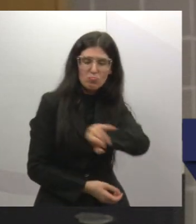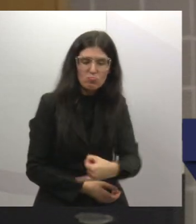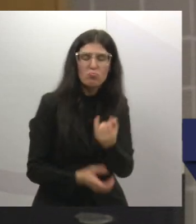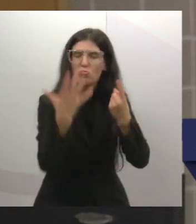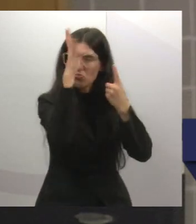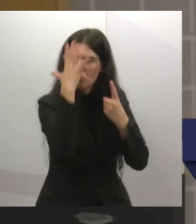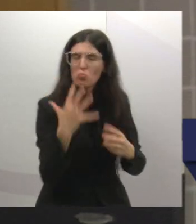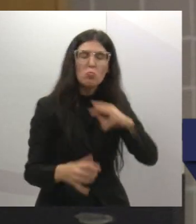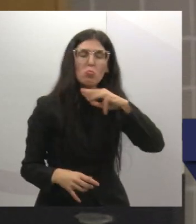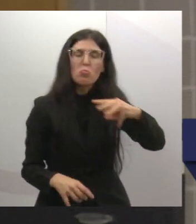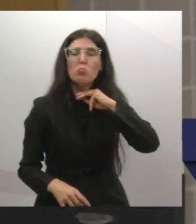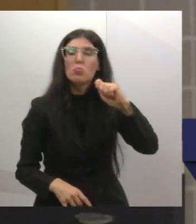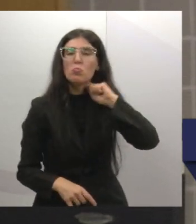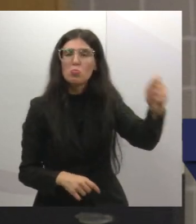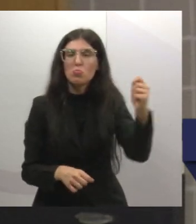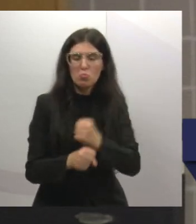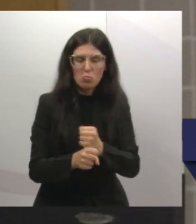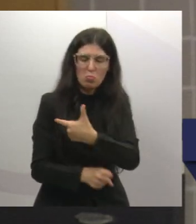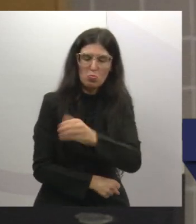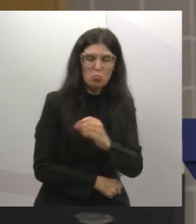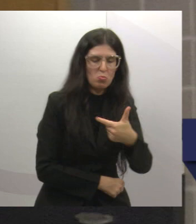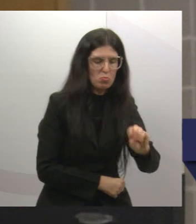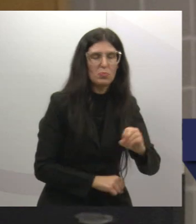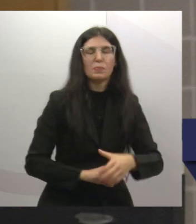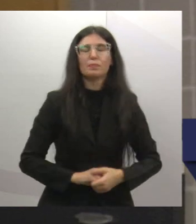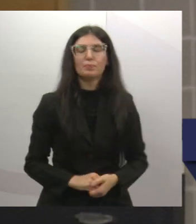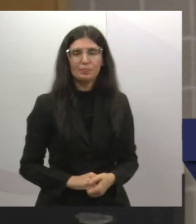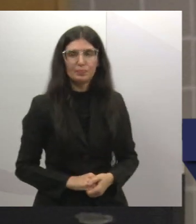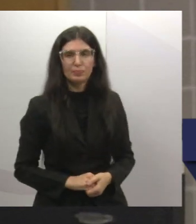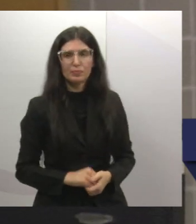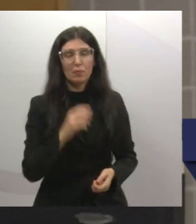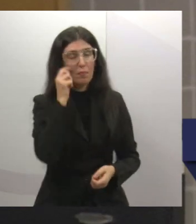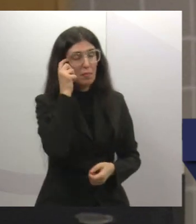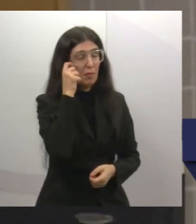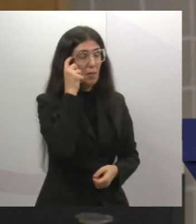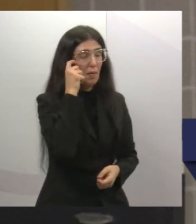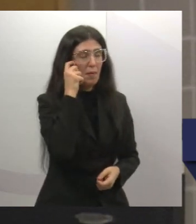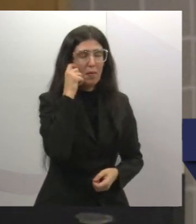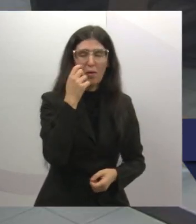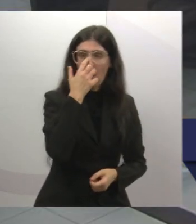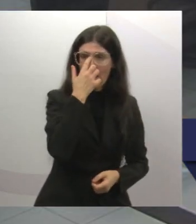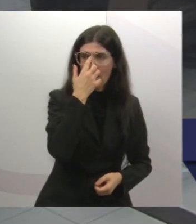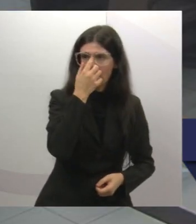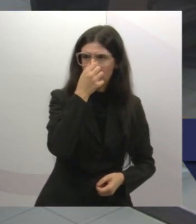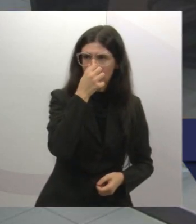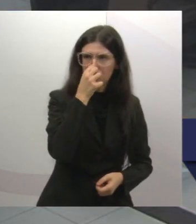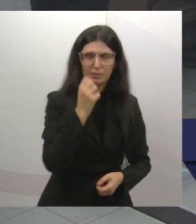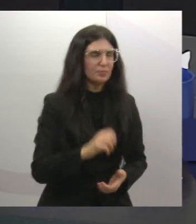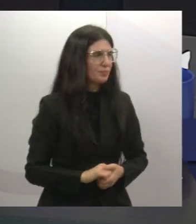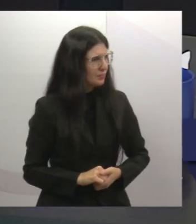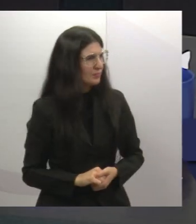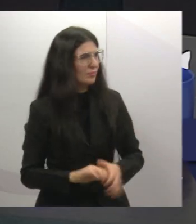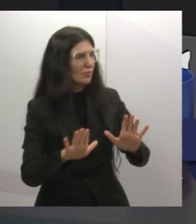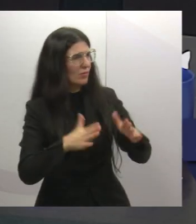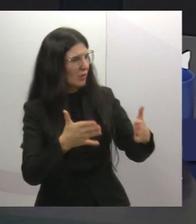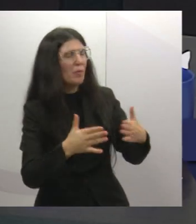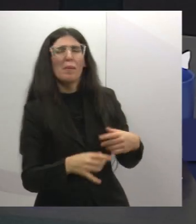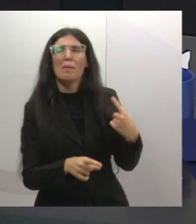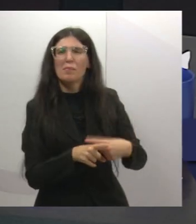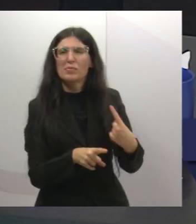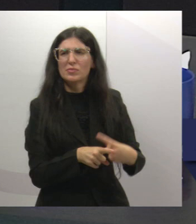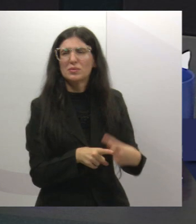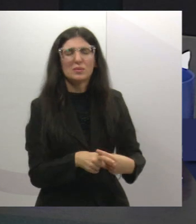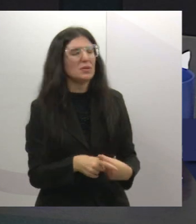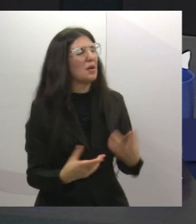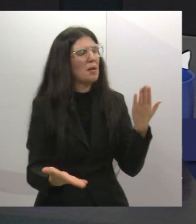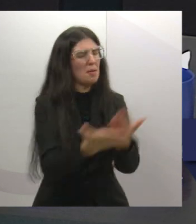de 2020. Na despesa, às vezes, dá uma sobra por conta que, quando você usa na